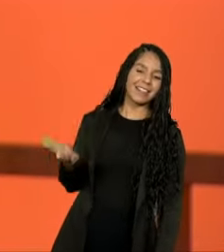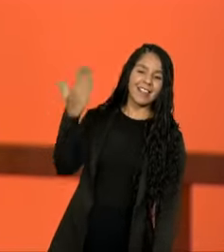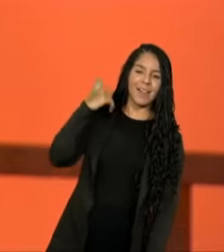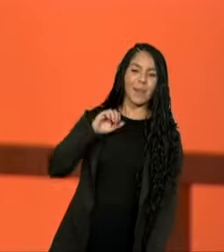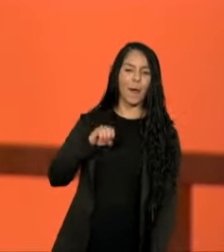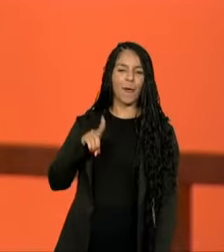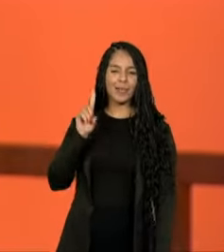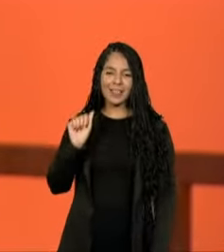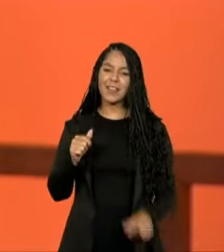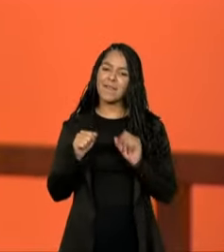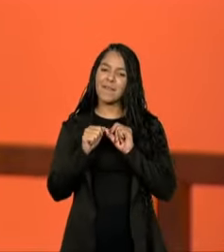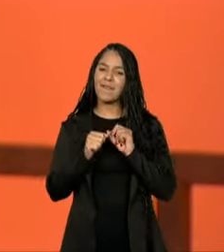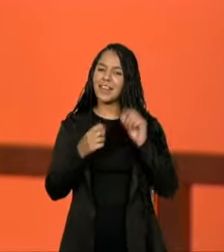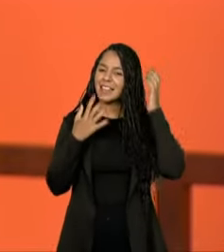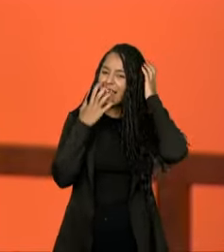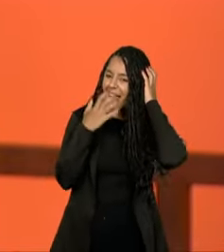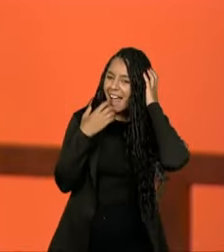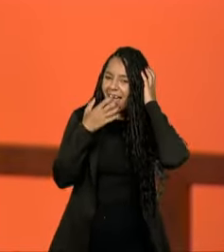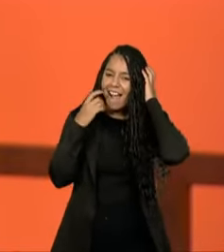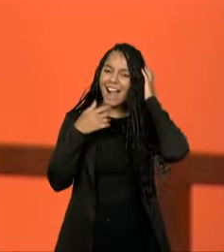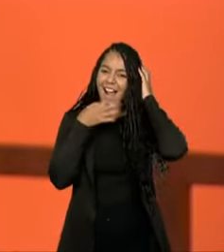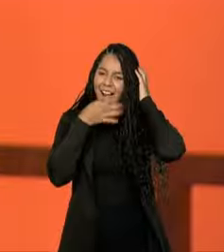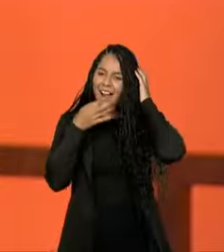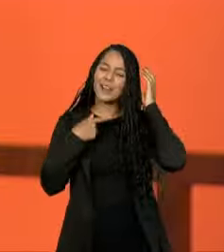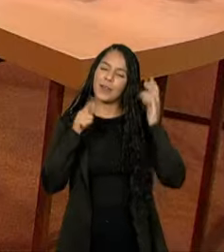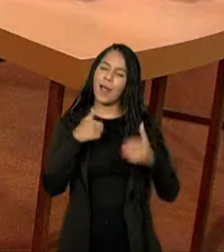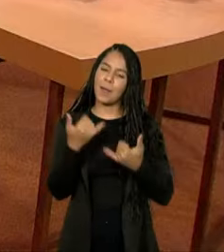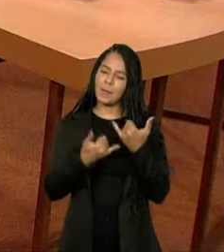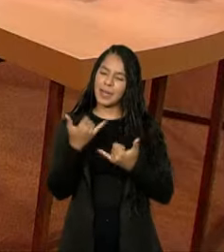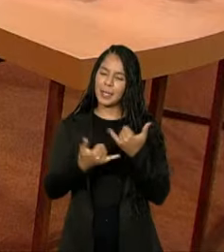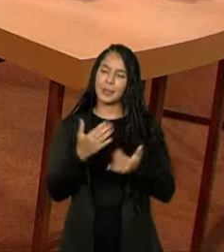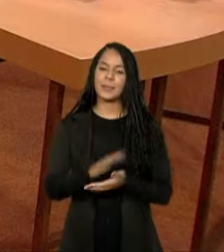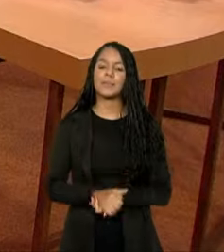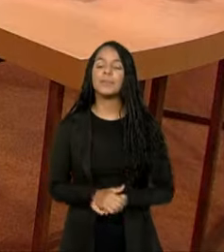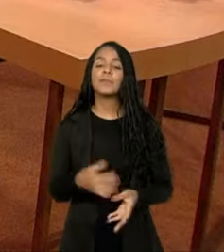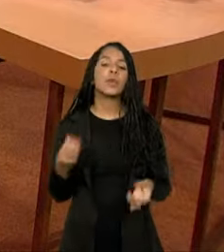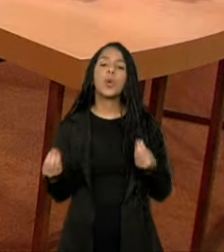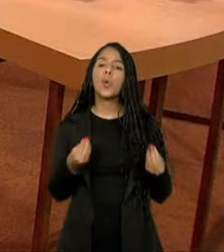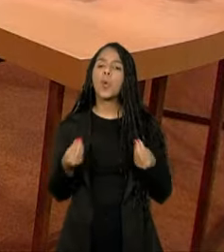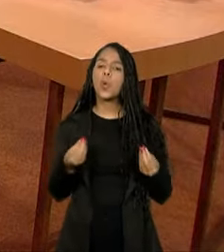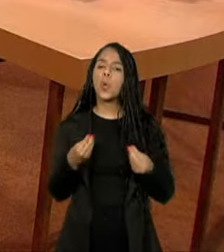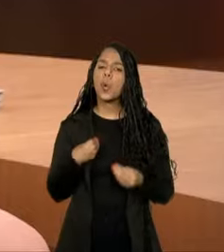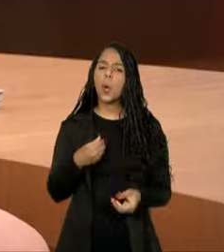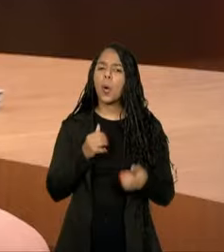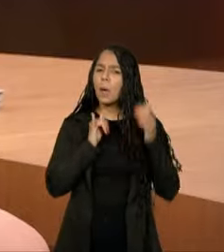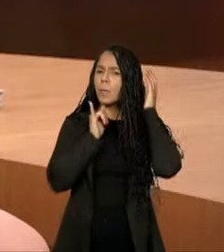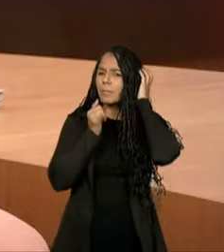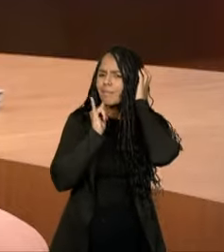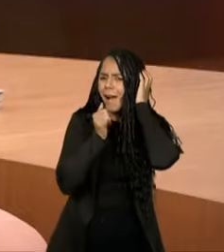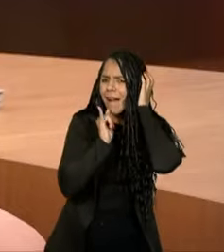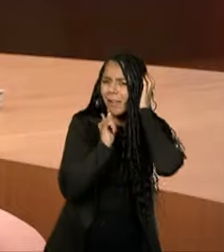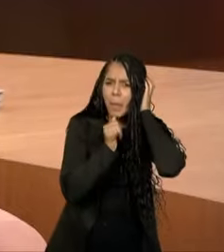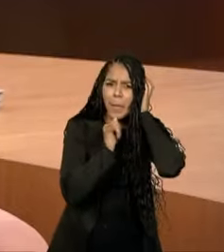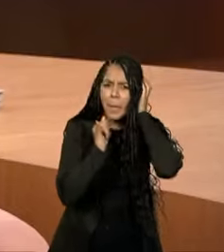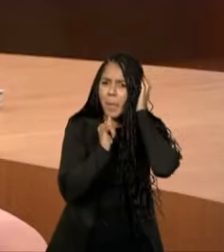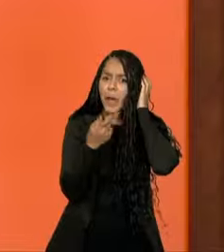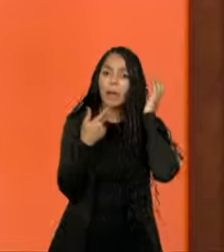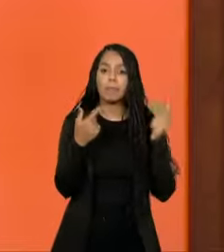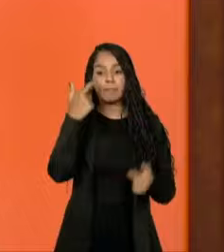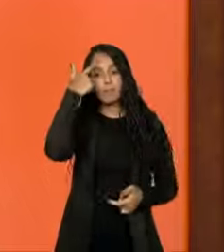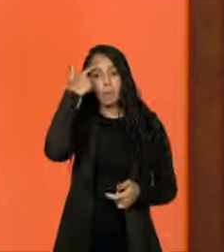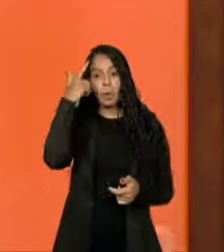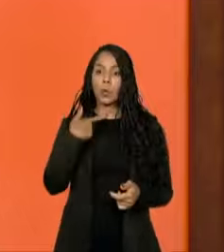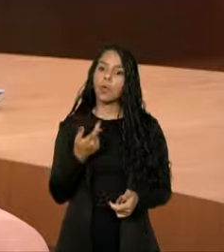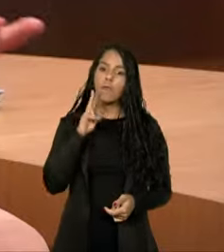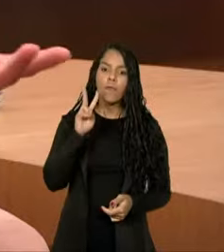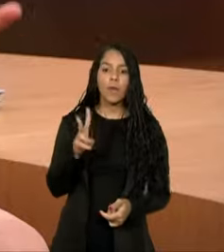né? Então vem na minha onda, nas ondas do rádio. Era essa a brincadeira. Agora, como é que é assim, uma narradora, às vezes, quando eu fico pensando assim, a gente vê tanto, né? O